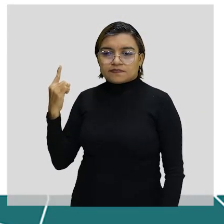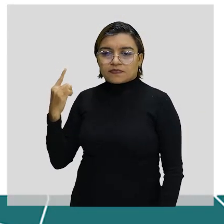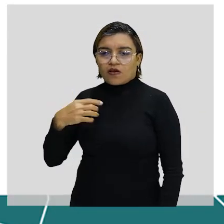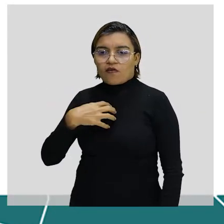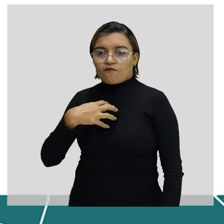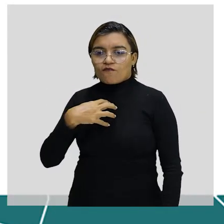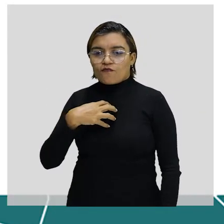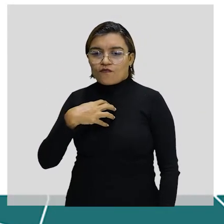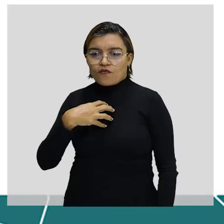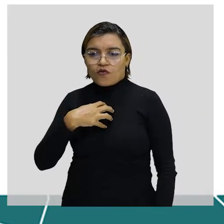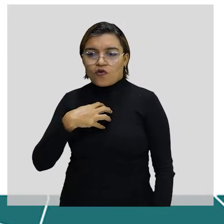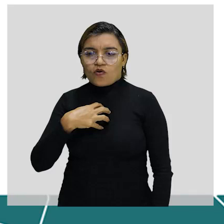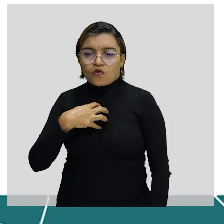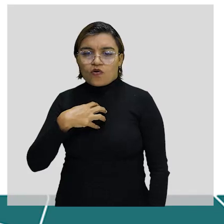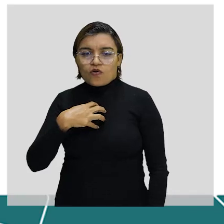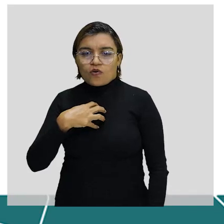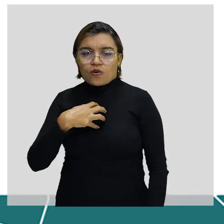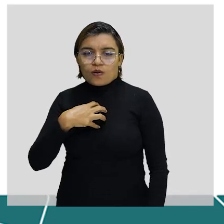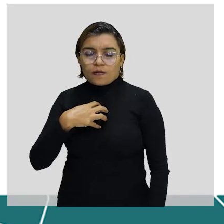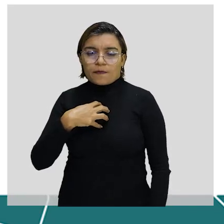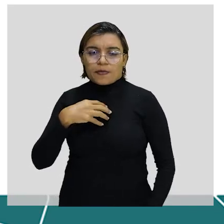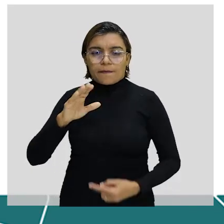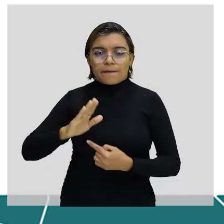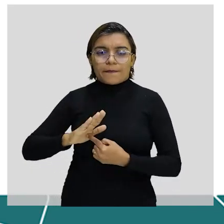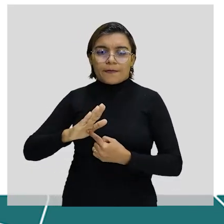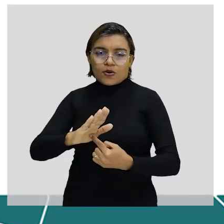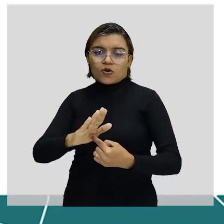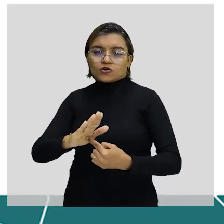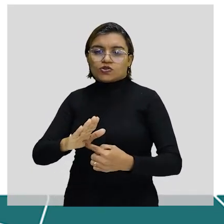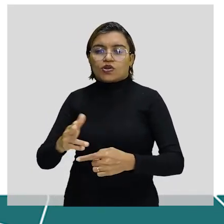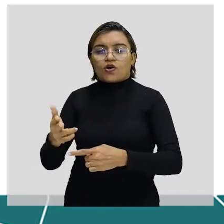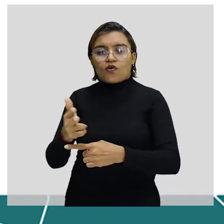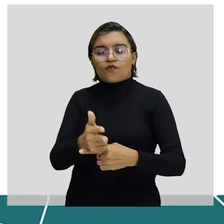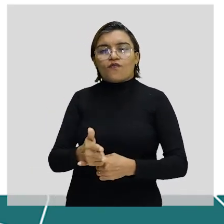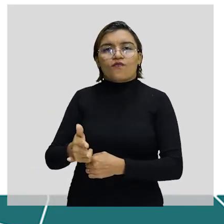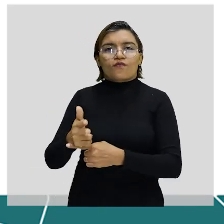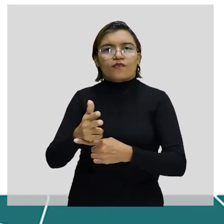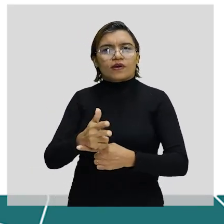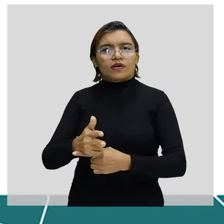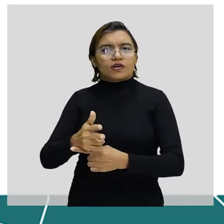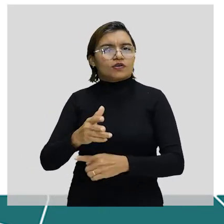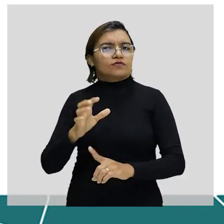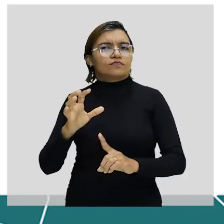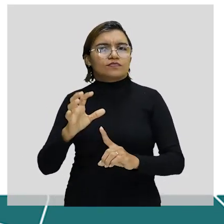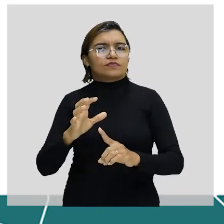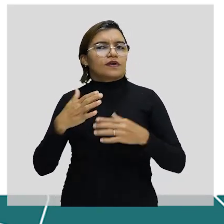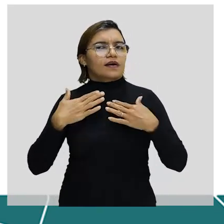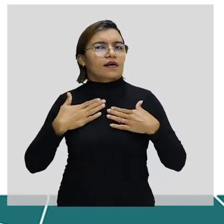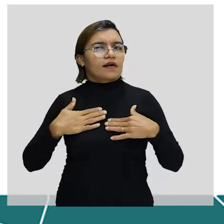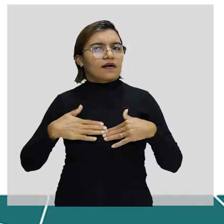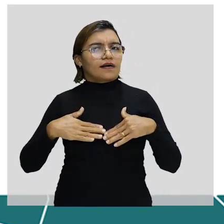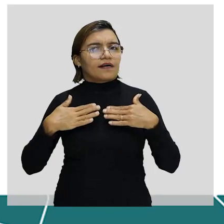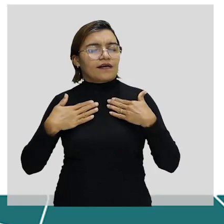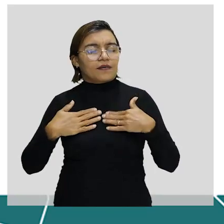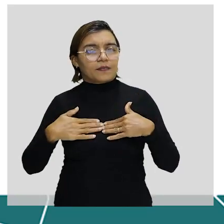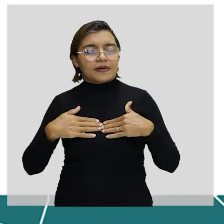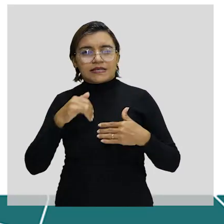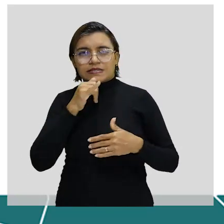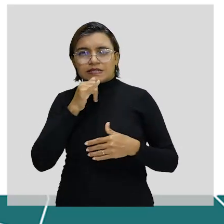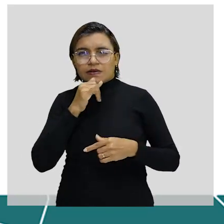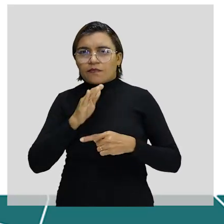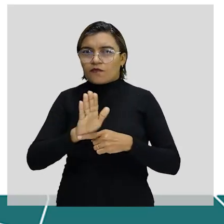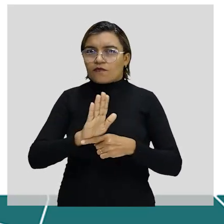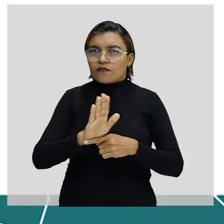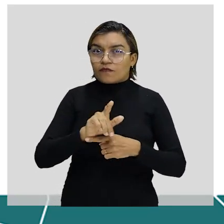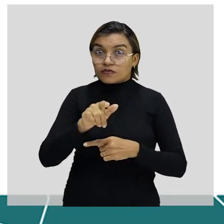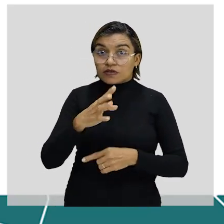como ele coloca a situação do vídeo te leva uma tranquilidade, uma calma. Não sei se algum de vocês já assistiu filmes ou até